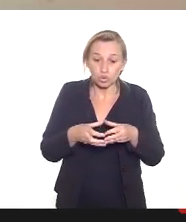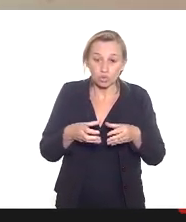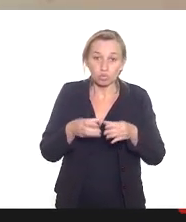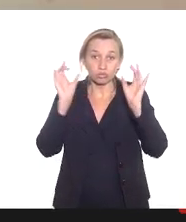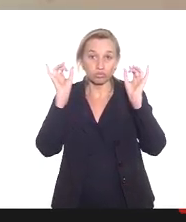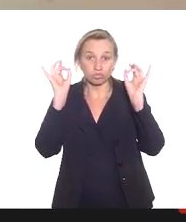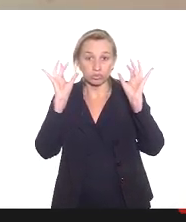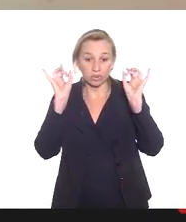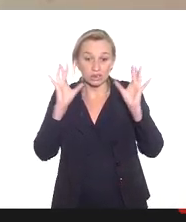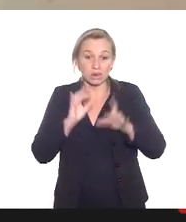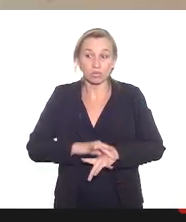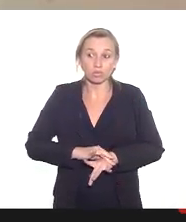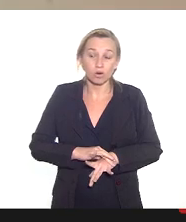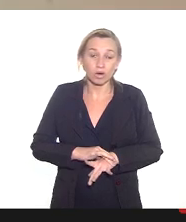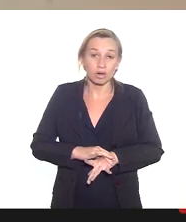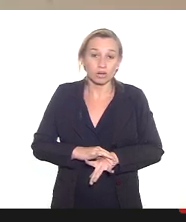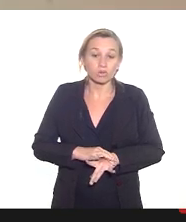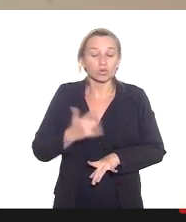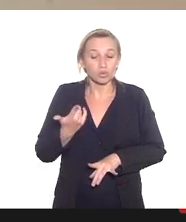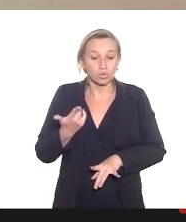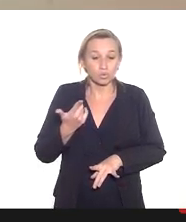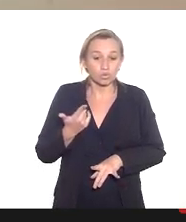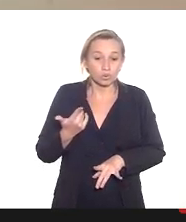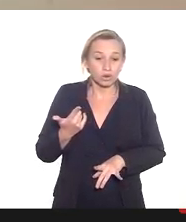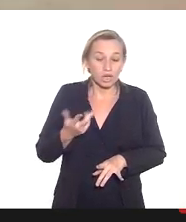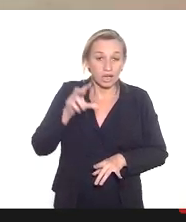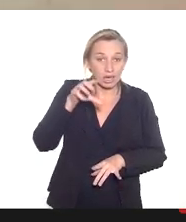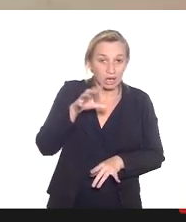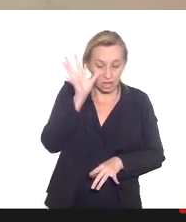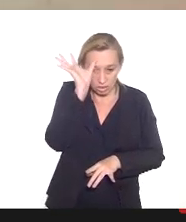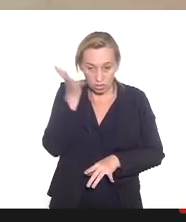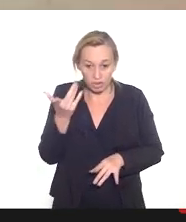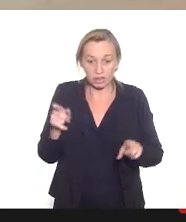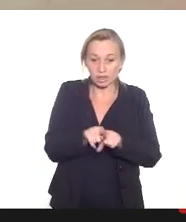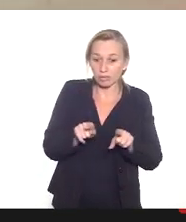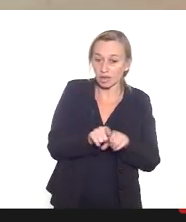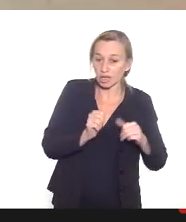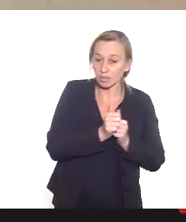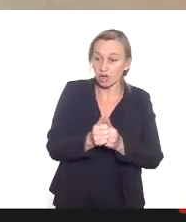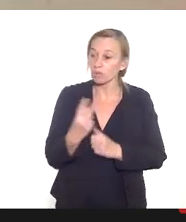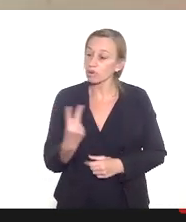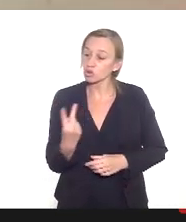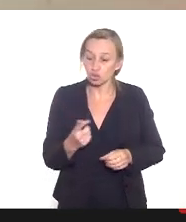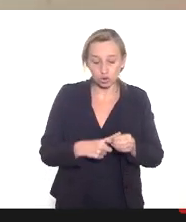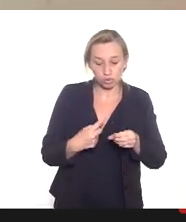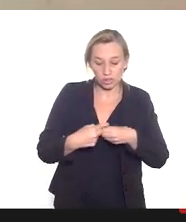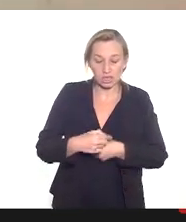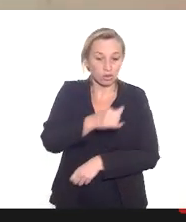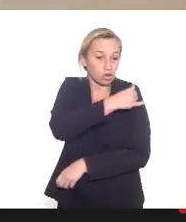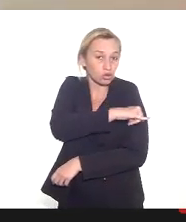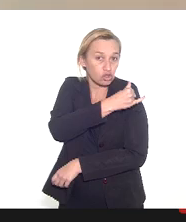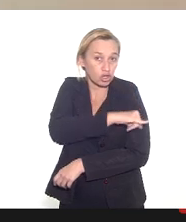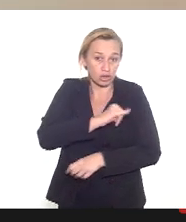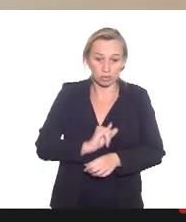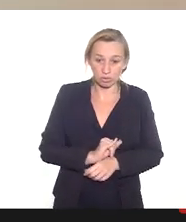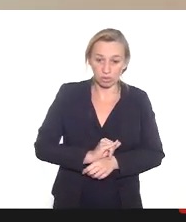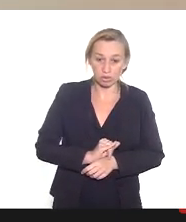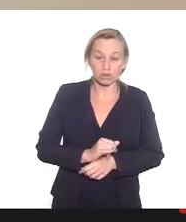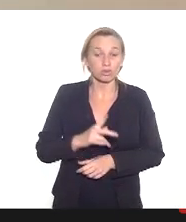especialistas Para para que a gente toma essa decisão assim como também foi encaminhado de os dois municípios no caso Rio de Janeiro